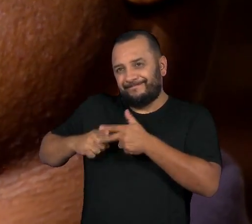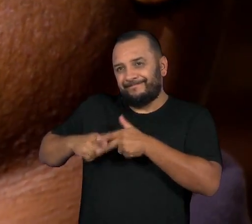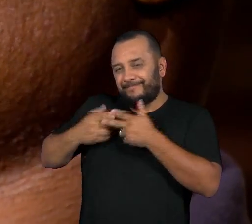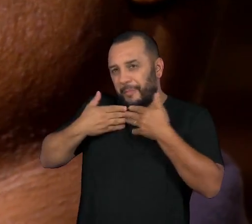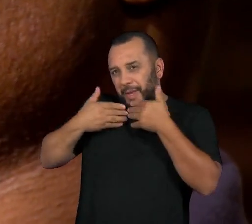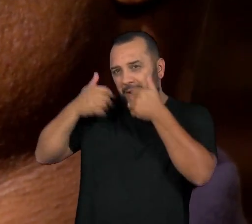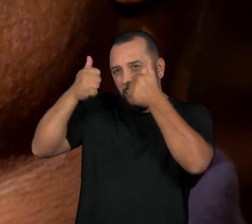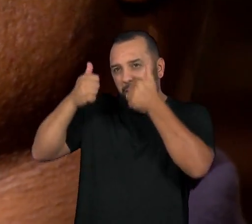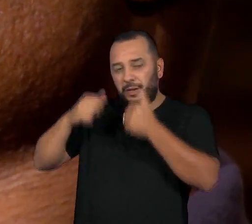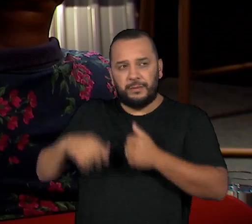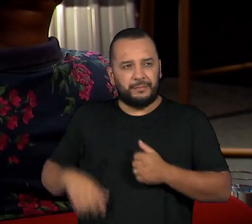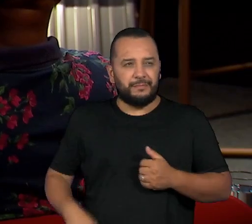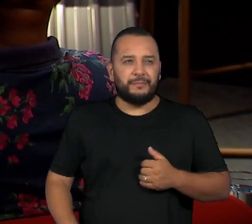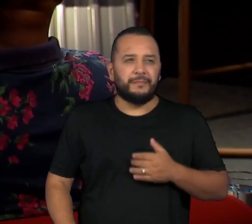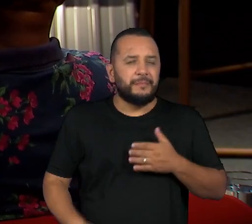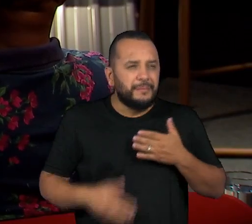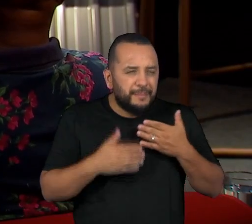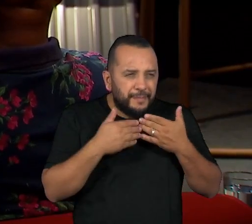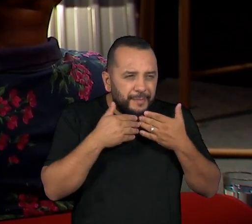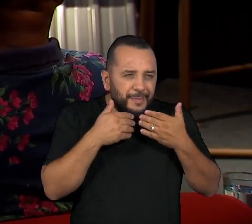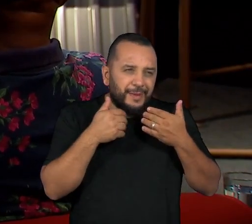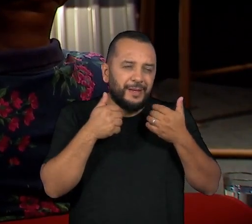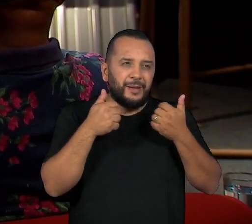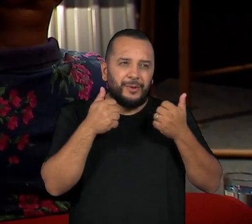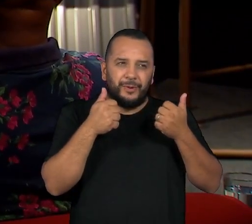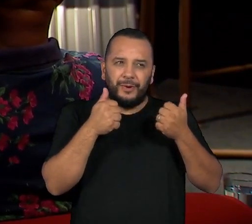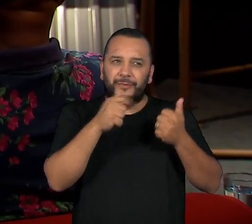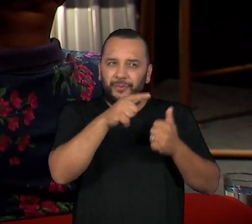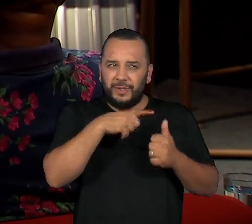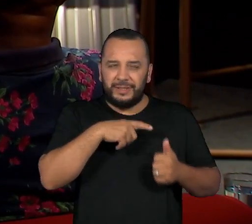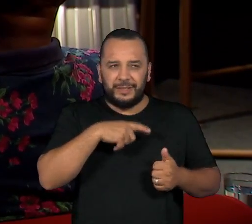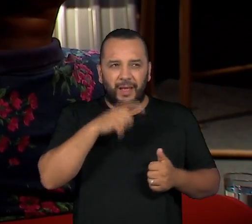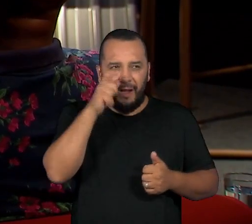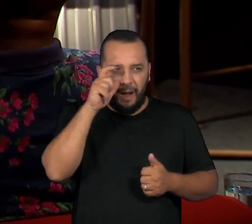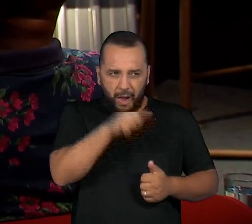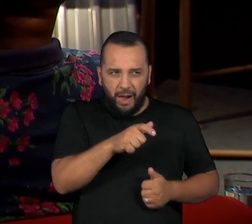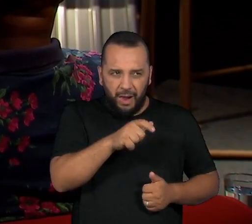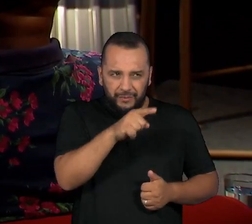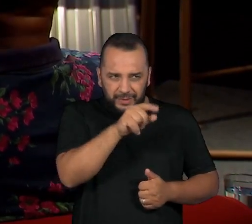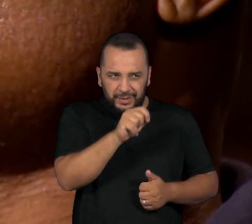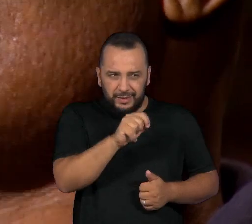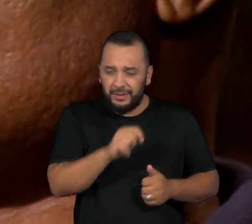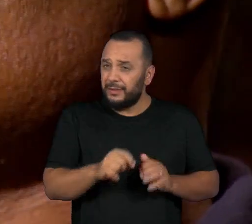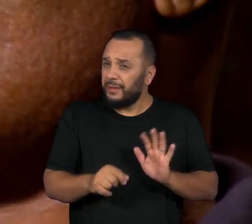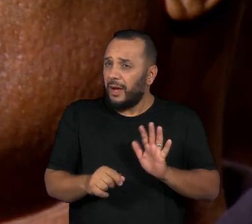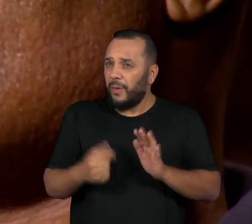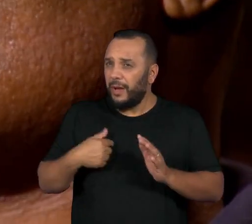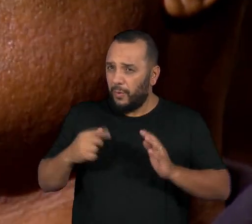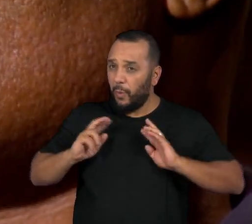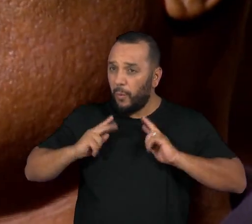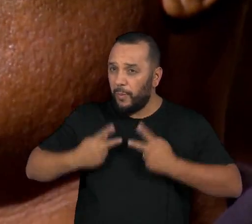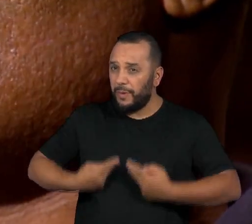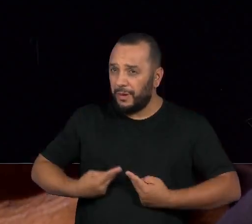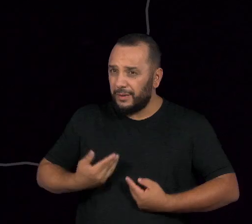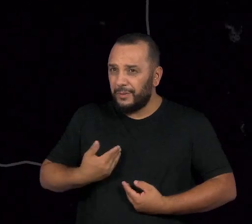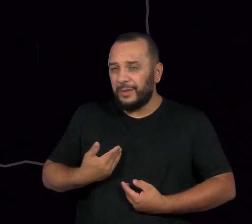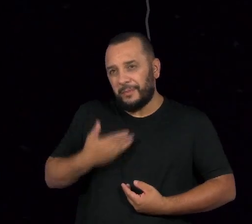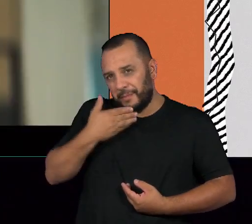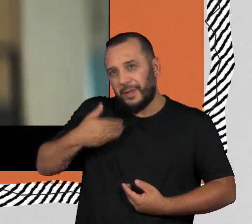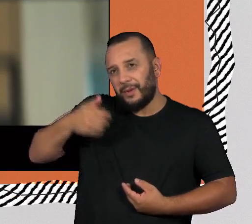Melhor? É. Mas tu é ambicioso mesmo. O que pode ser melhor? Como ser humano, né? Como ser